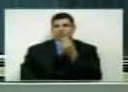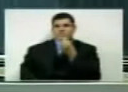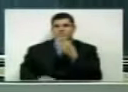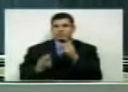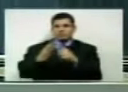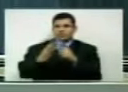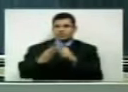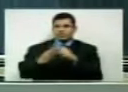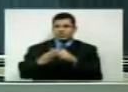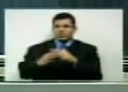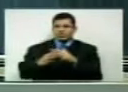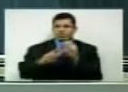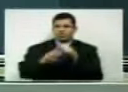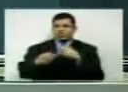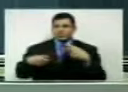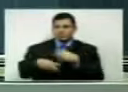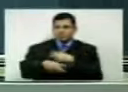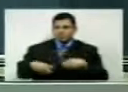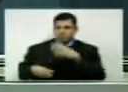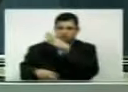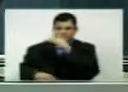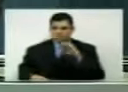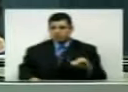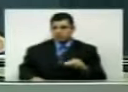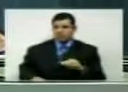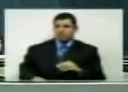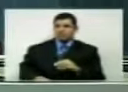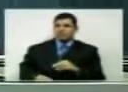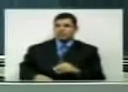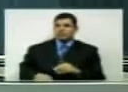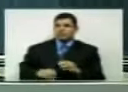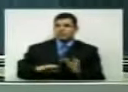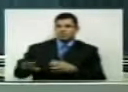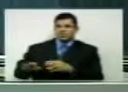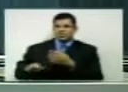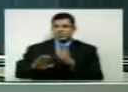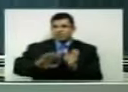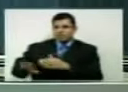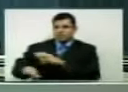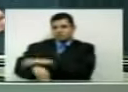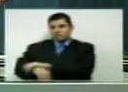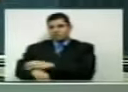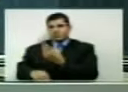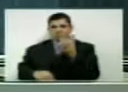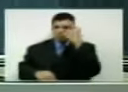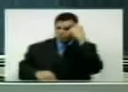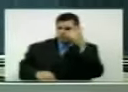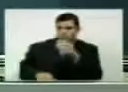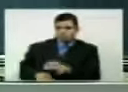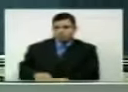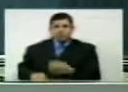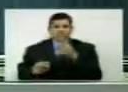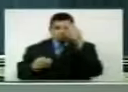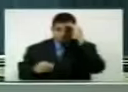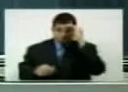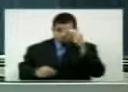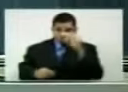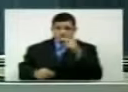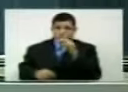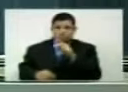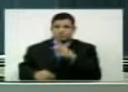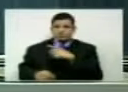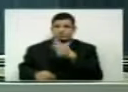3 meses no câncer infantil significa amputação ou não de um membro. E aí, alertar contra